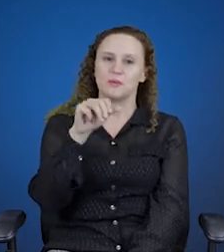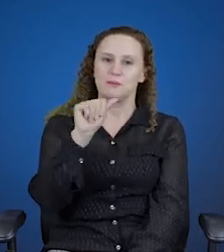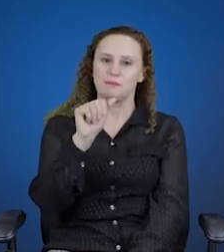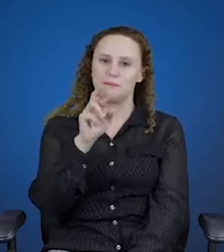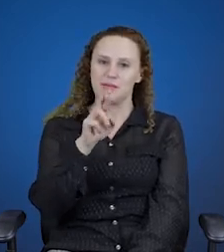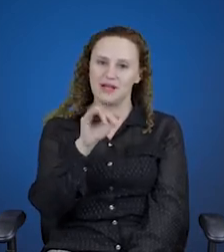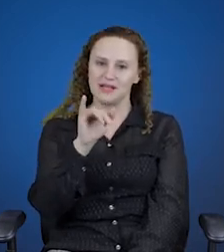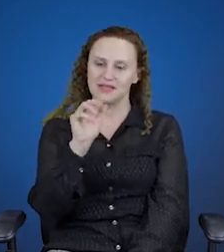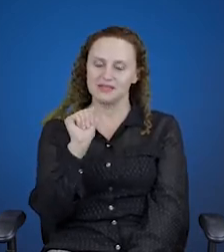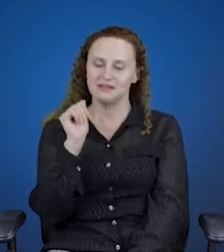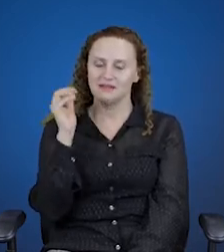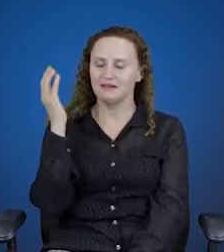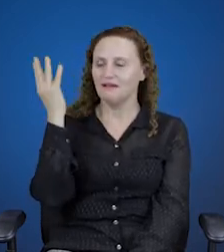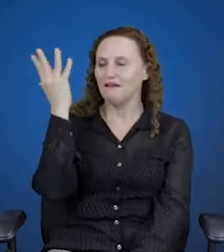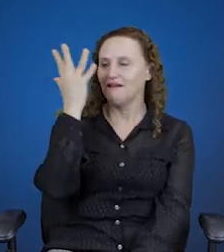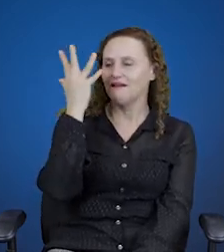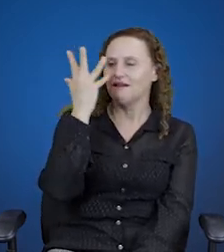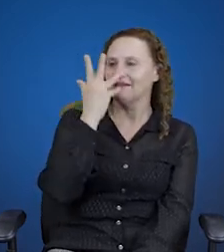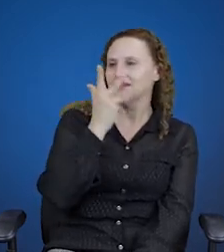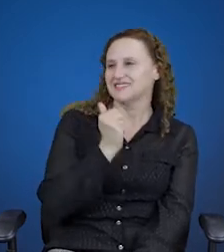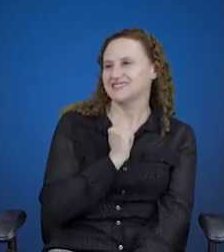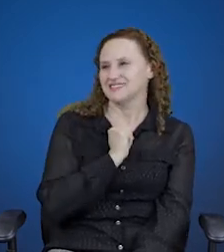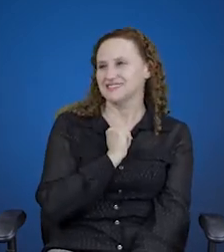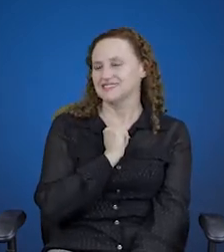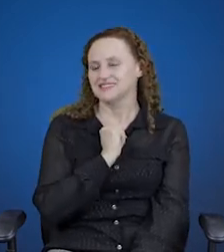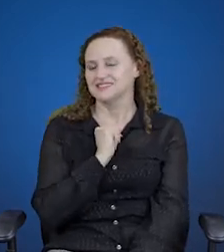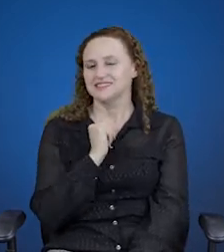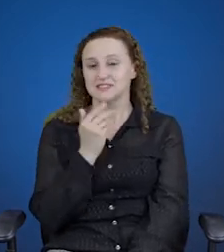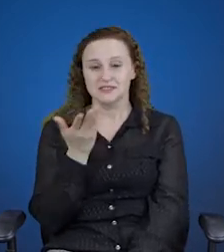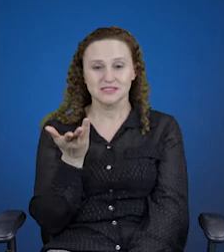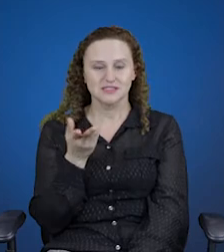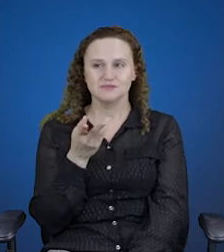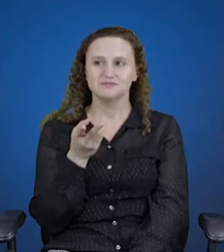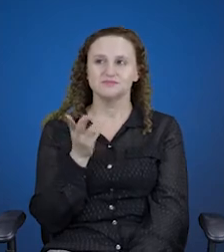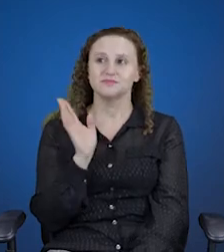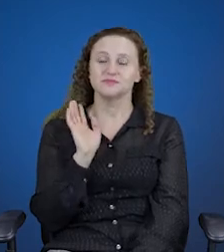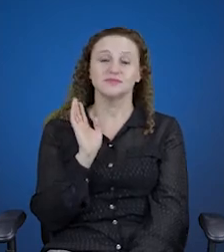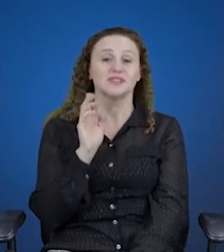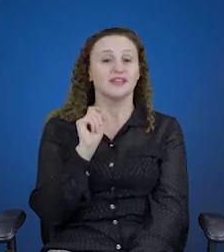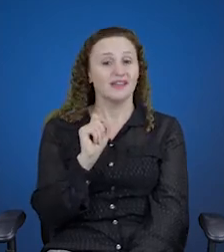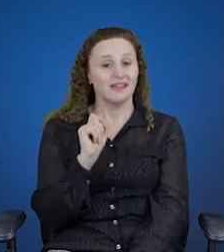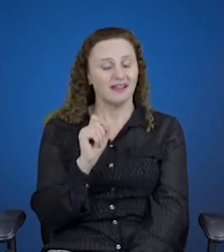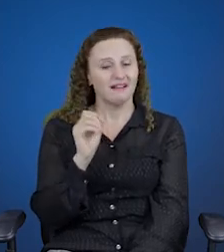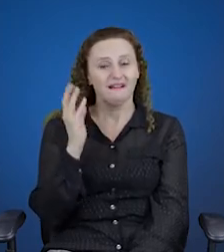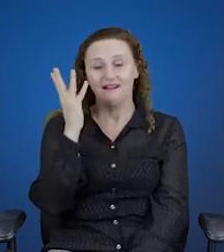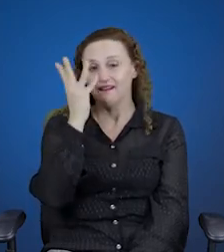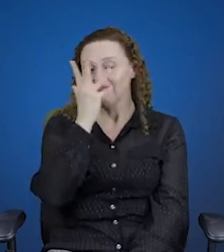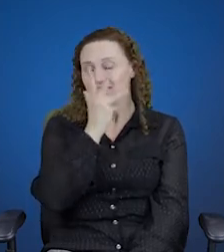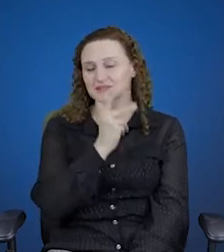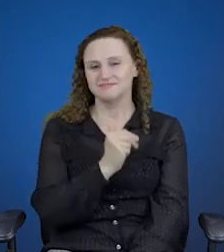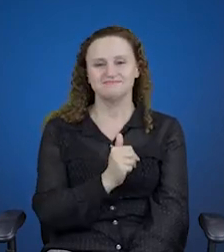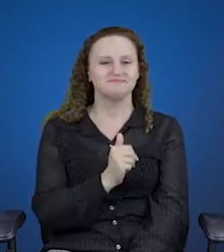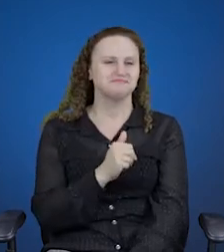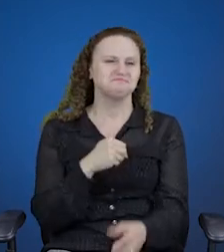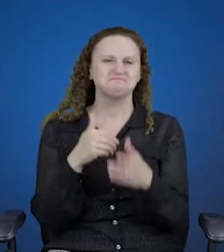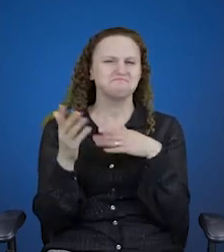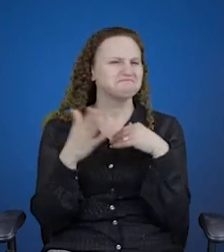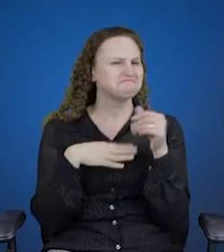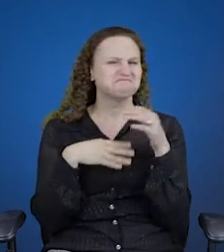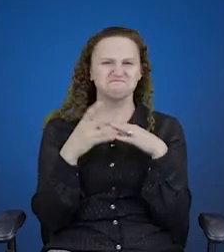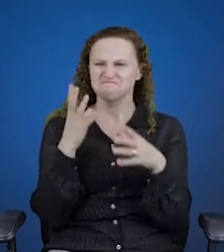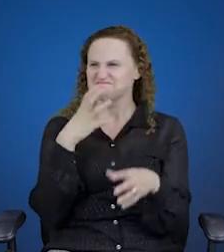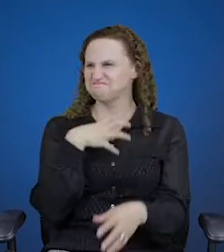é bonita eu estou afirmando que Maria é bonita na sua essência A Maria é